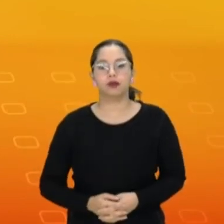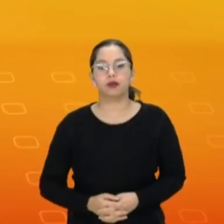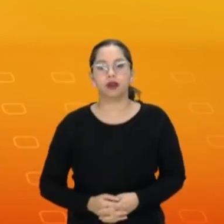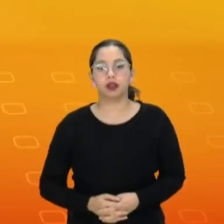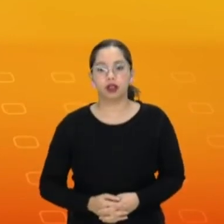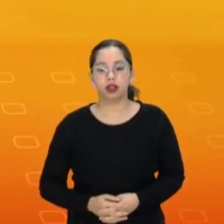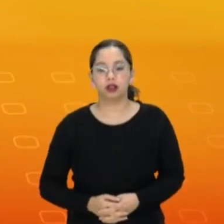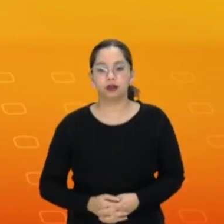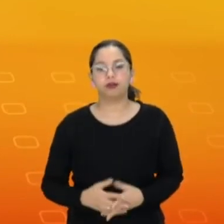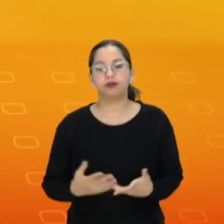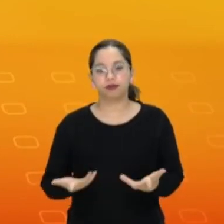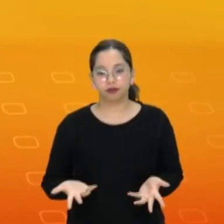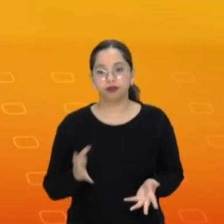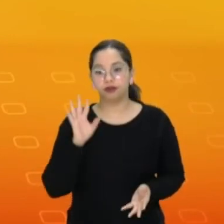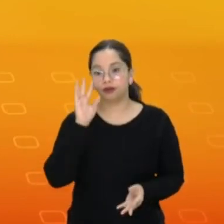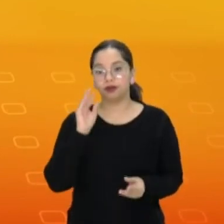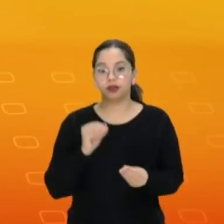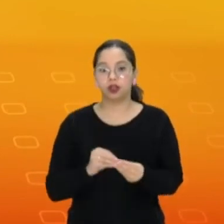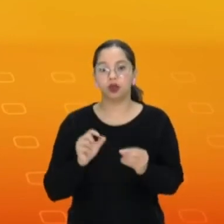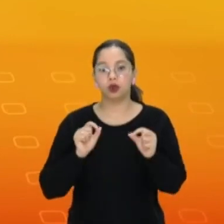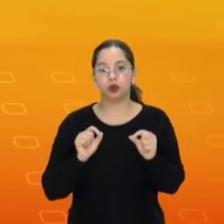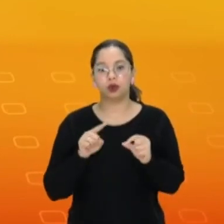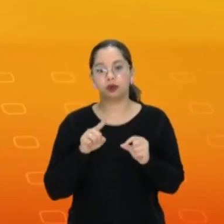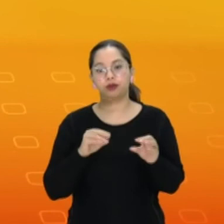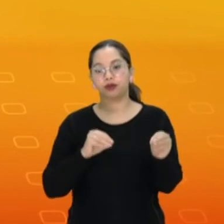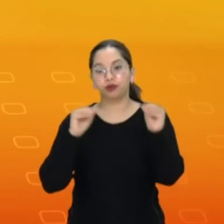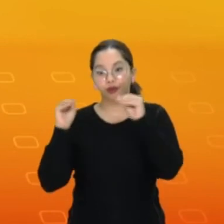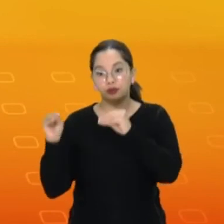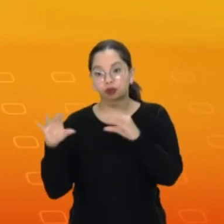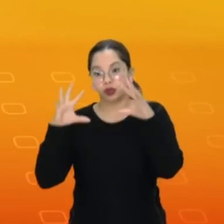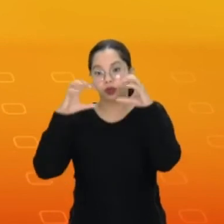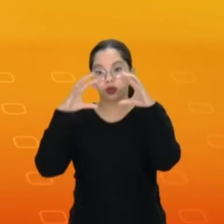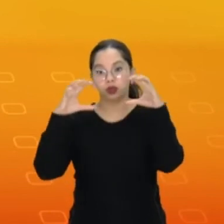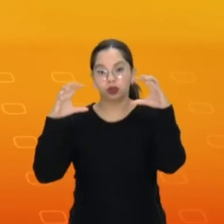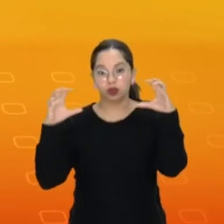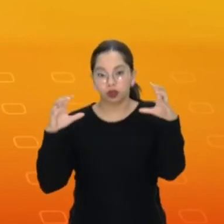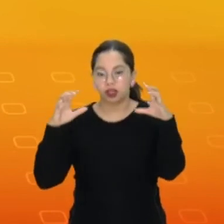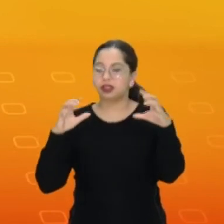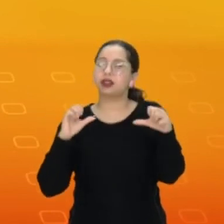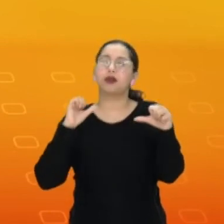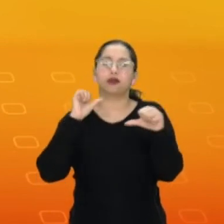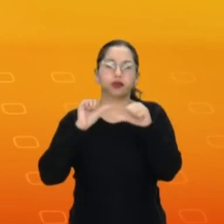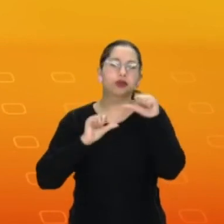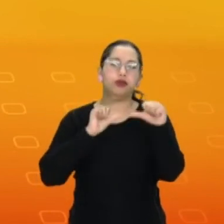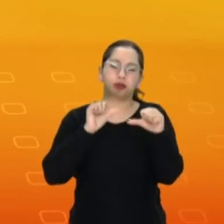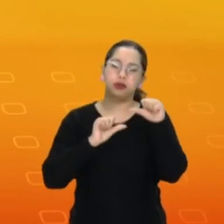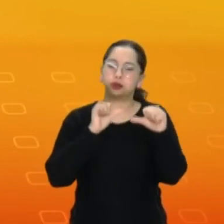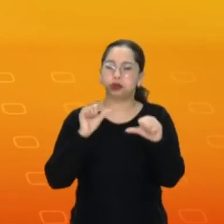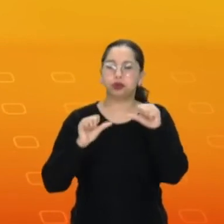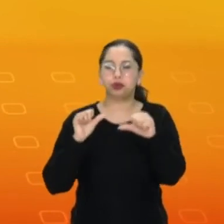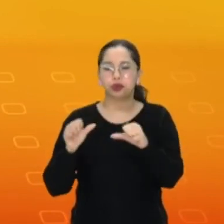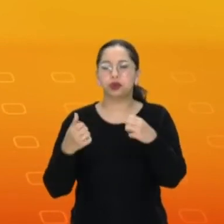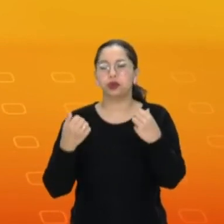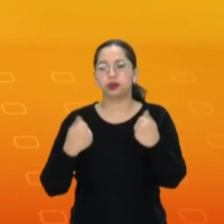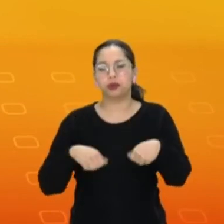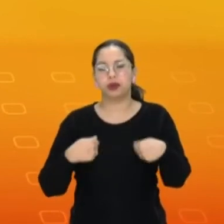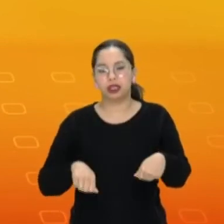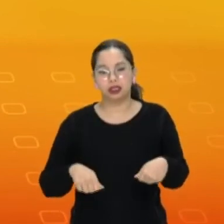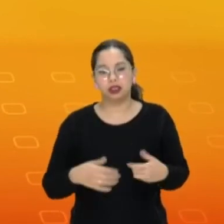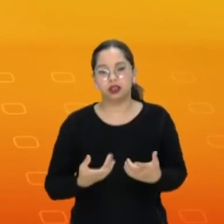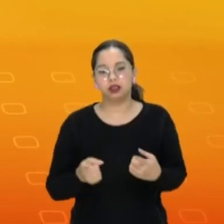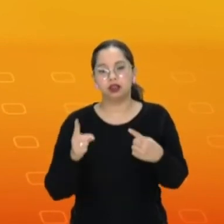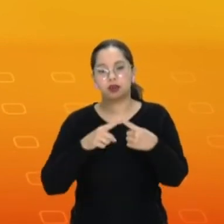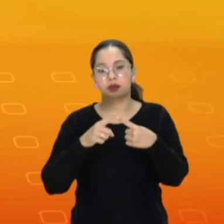assim como ele pediu se a migração para a nuvem latente de uma monte de transformar Santa transformação do modelo de negócio né Então